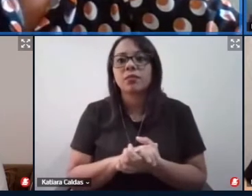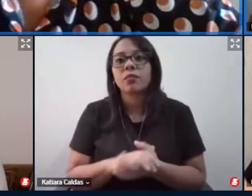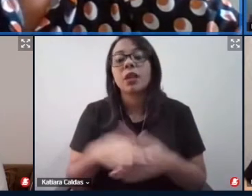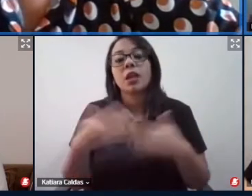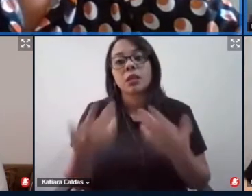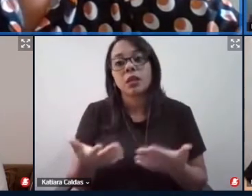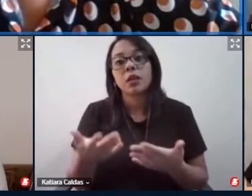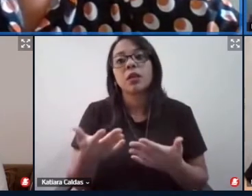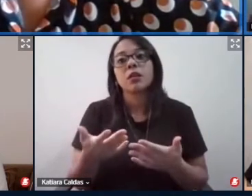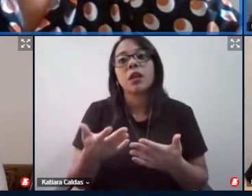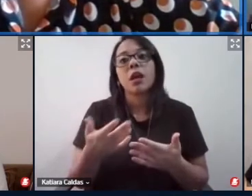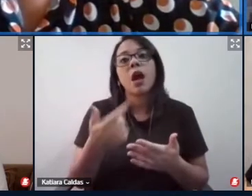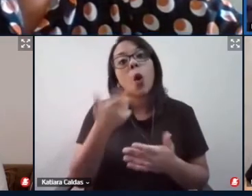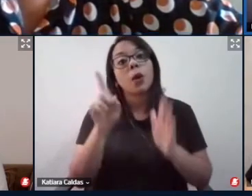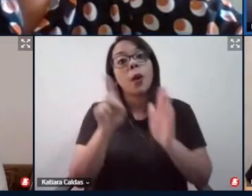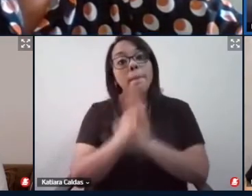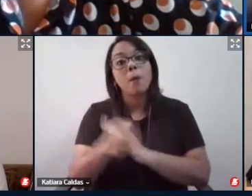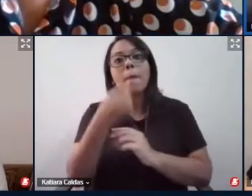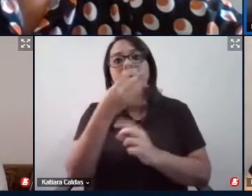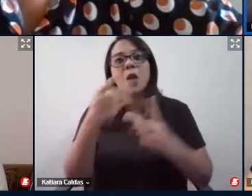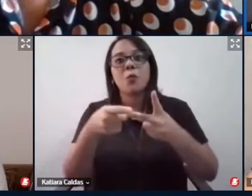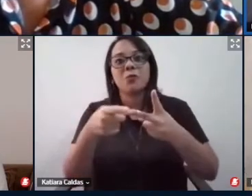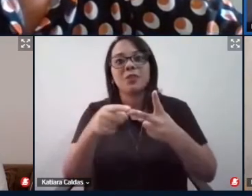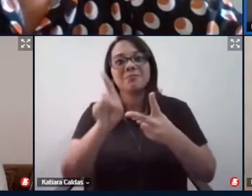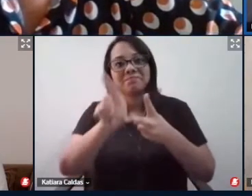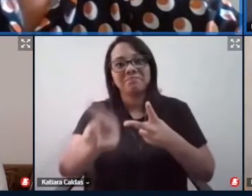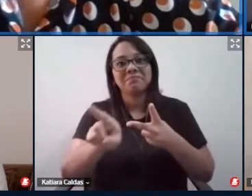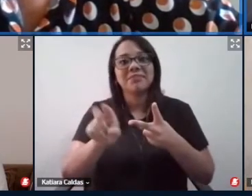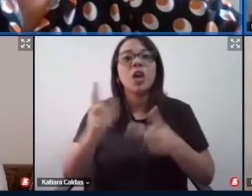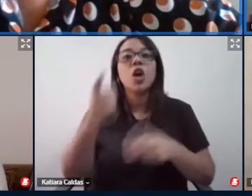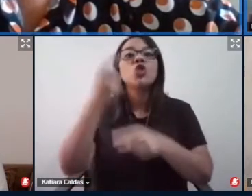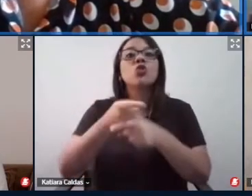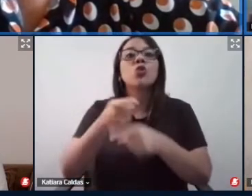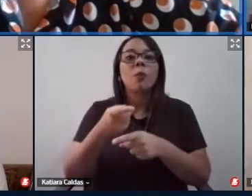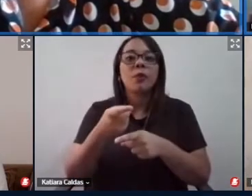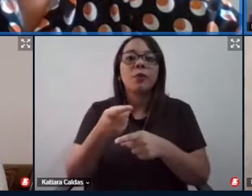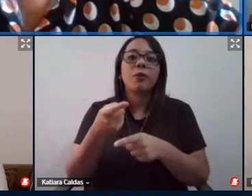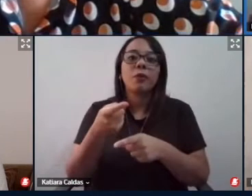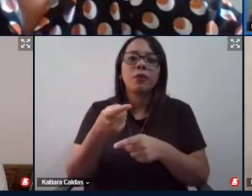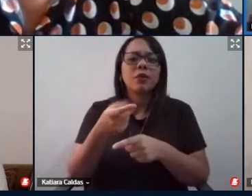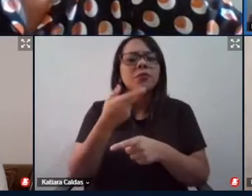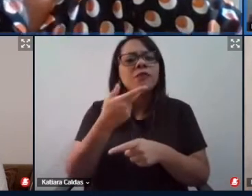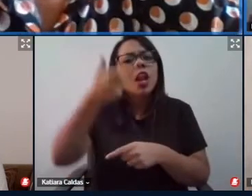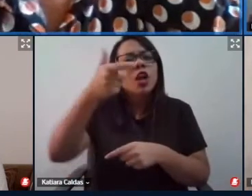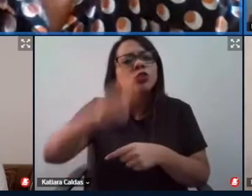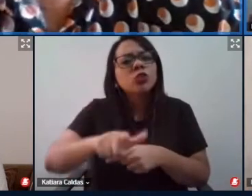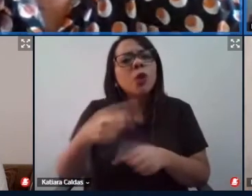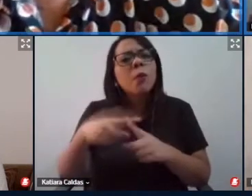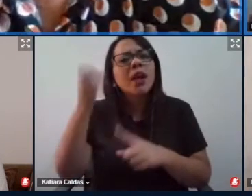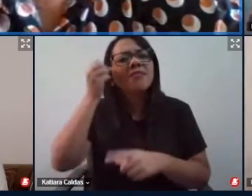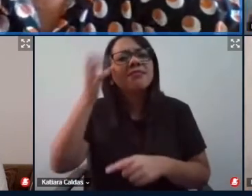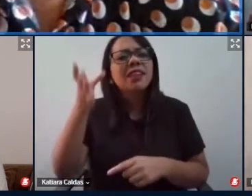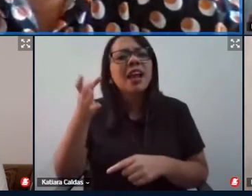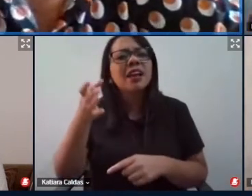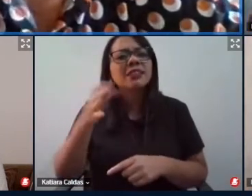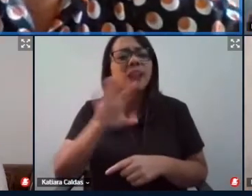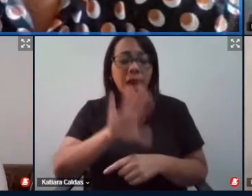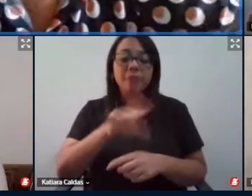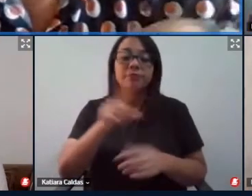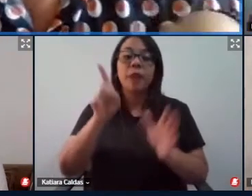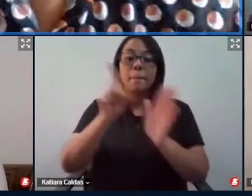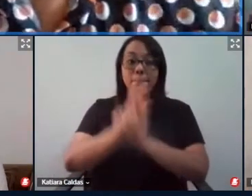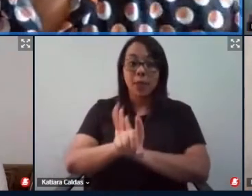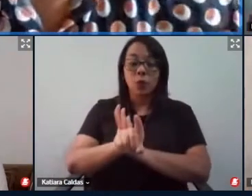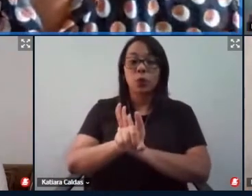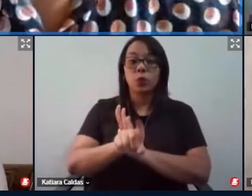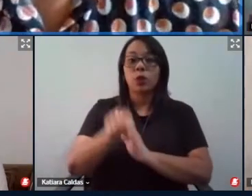outra é boa pergunta para finalizar, né? É descoberto. Pronto, Sabrina, pode repetir, porque ele se esquece. Tá. A pergunta é, então,